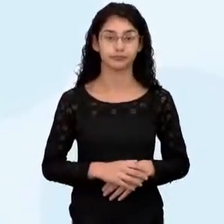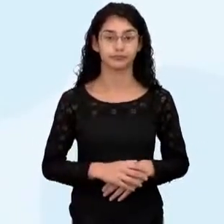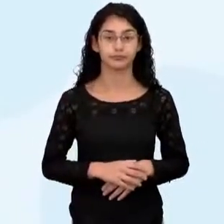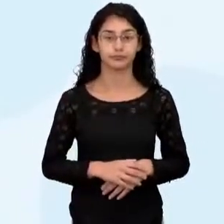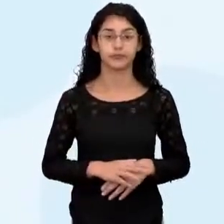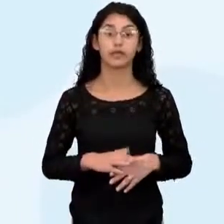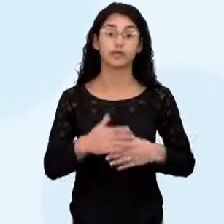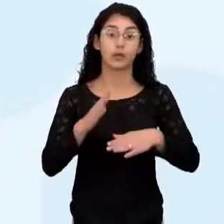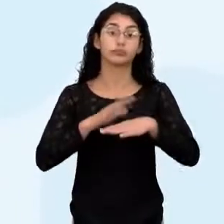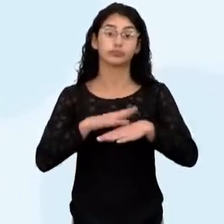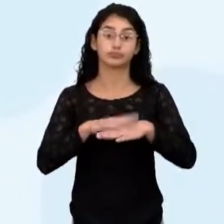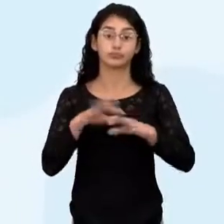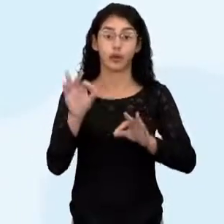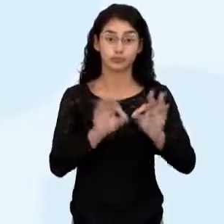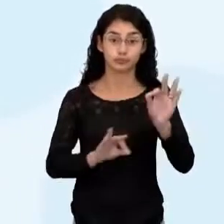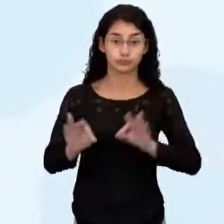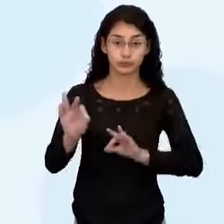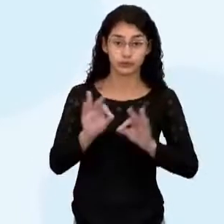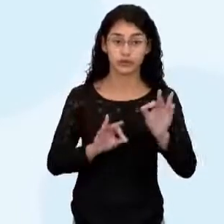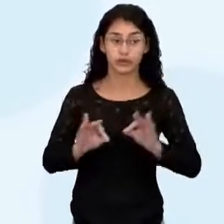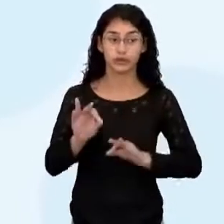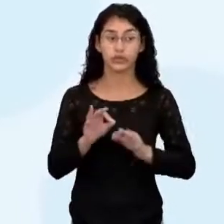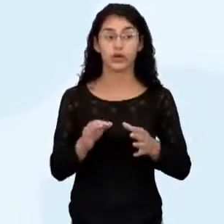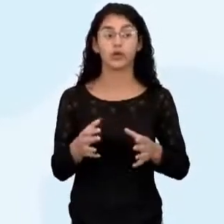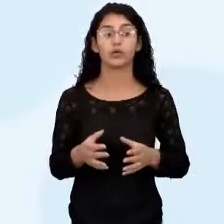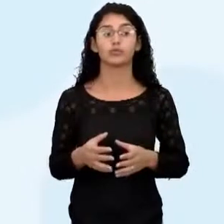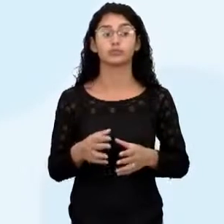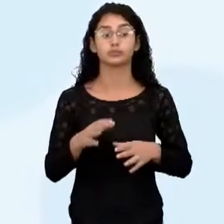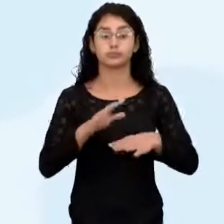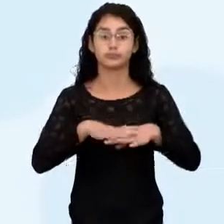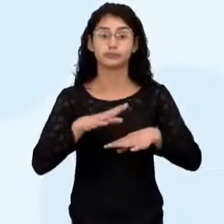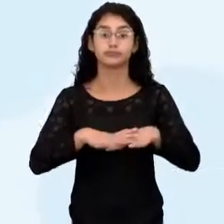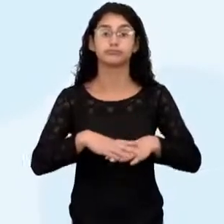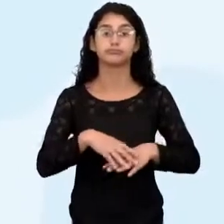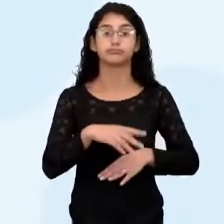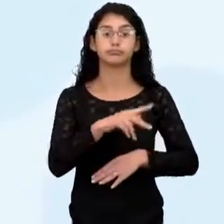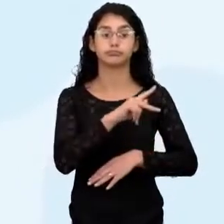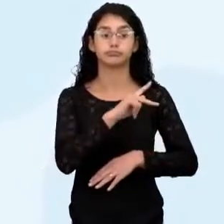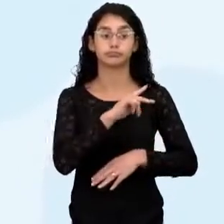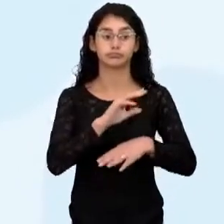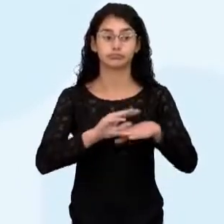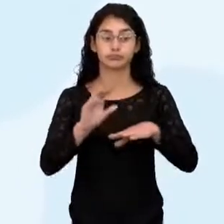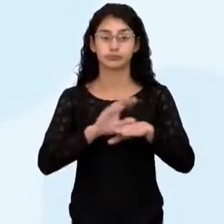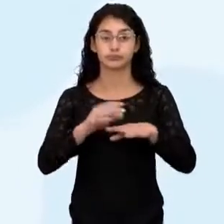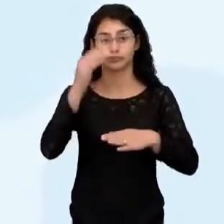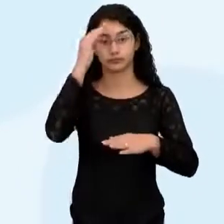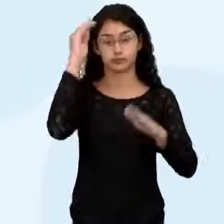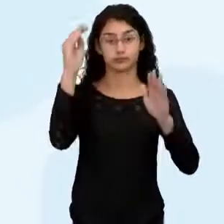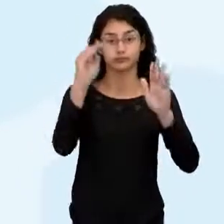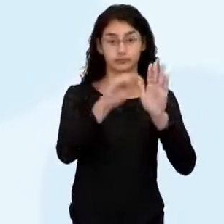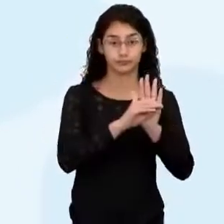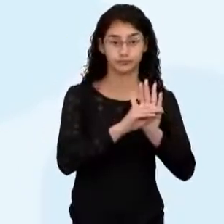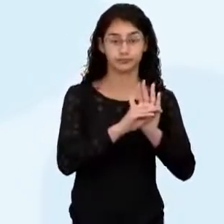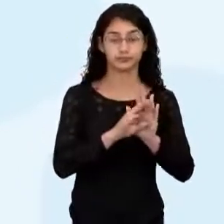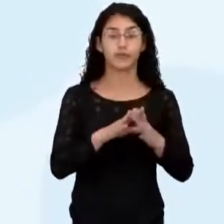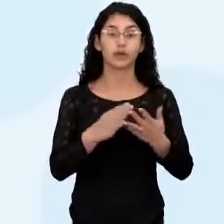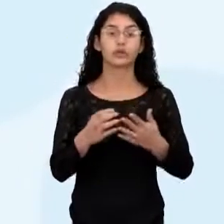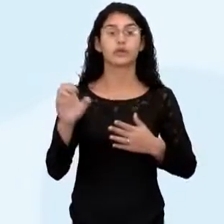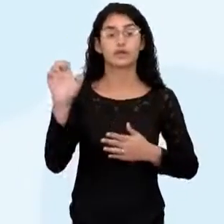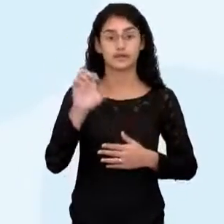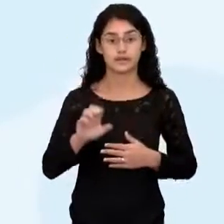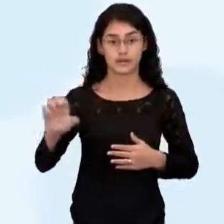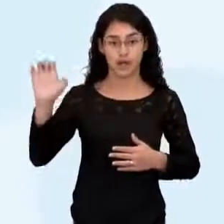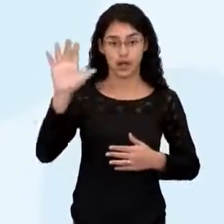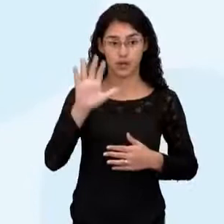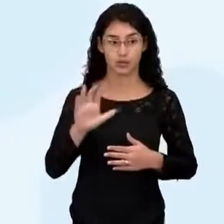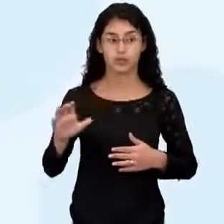que administra os interesses públicos, é ele que faz cumprir a Constituição. Nos estados, nós também